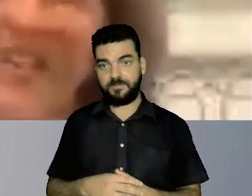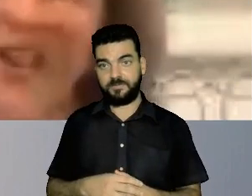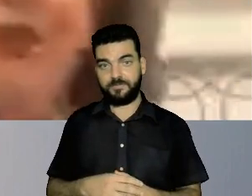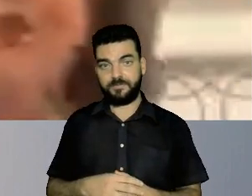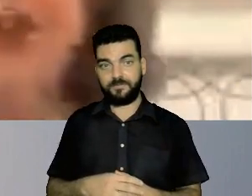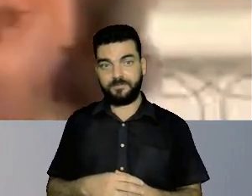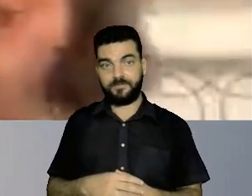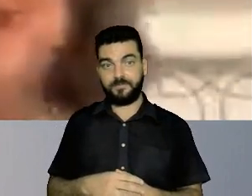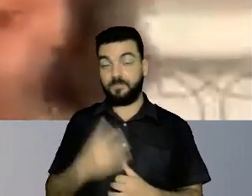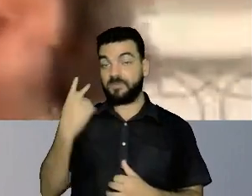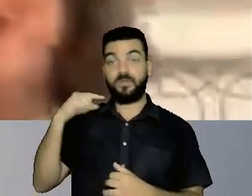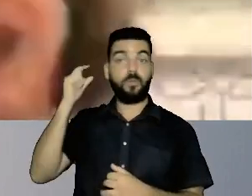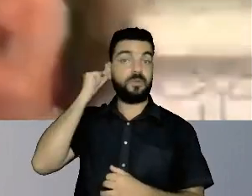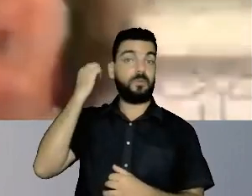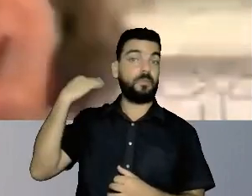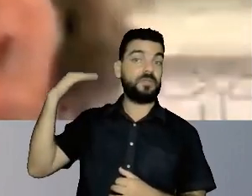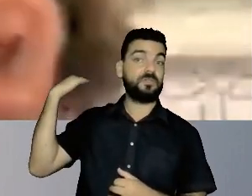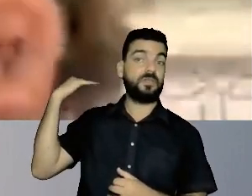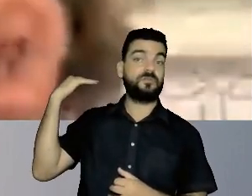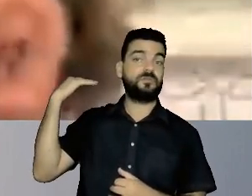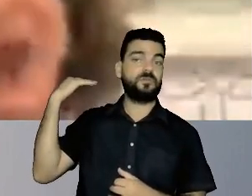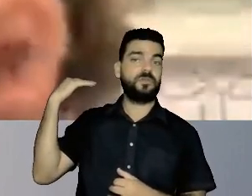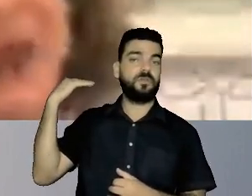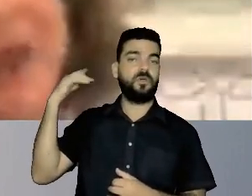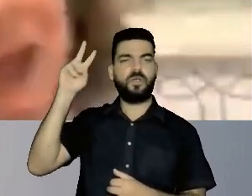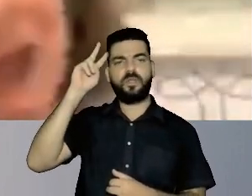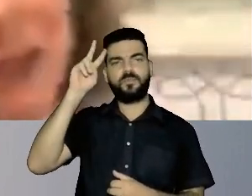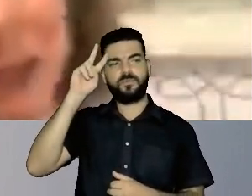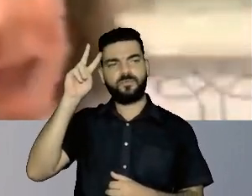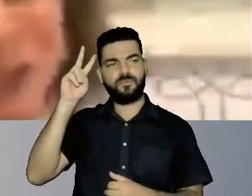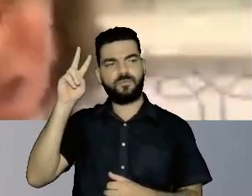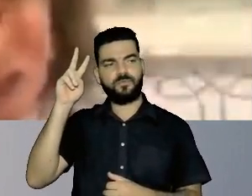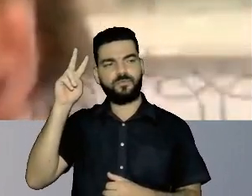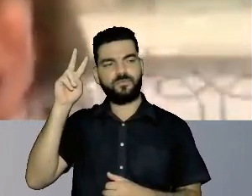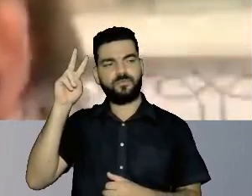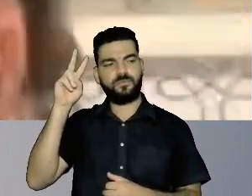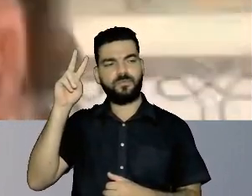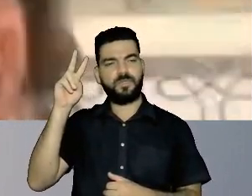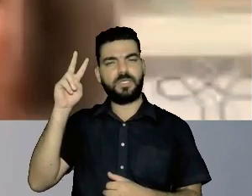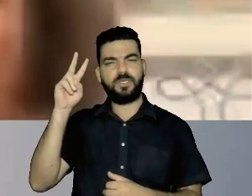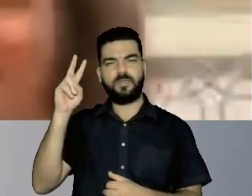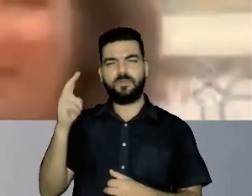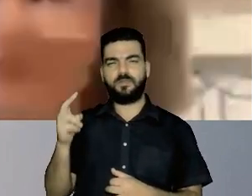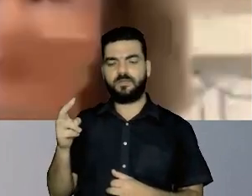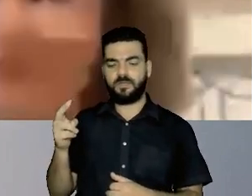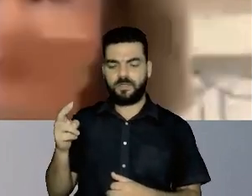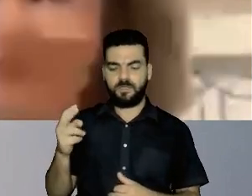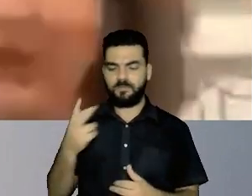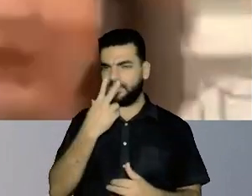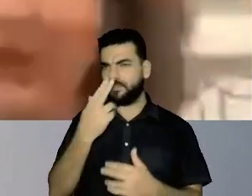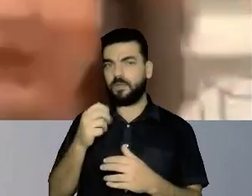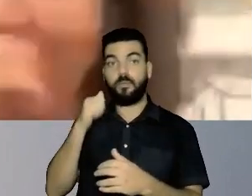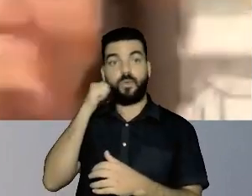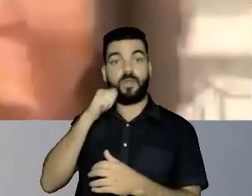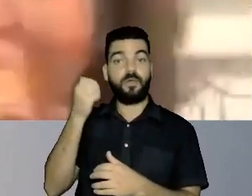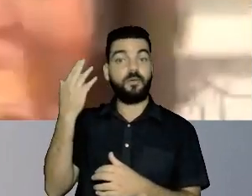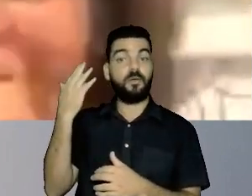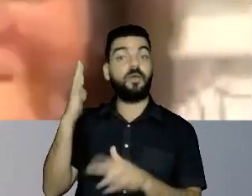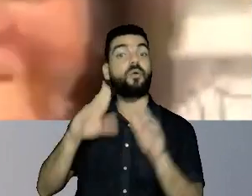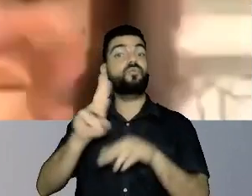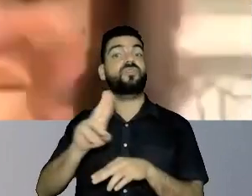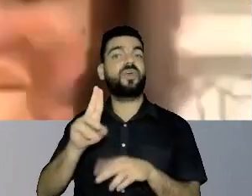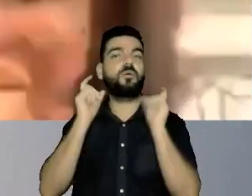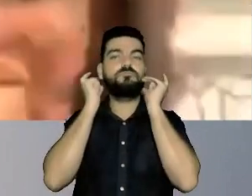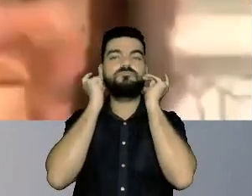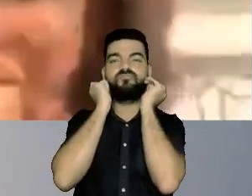Bom, eu posso contar minha experiência pode falar um pouco da história do brinco de pérola, que foi descoberto da